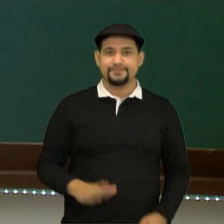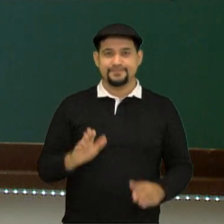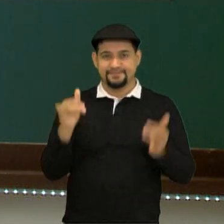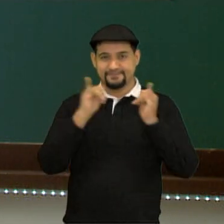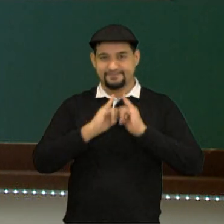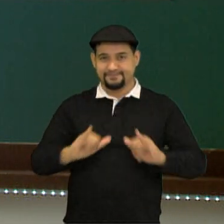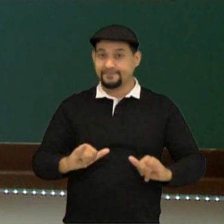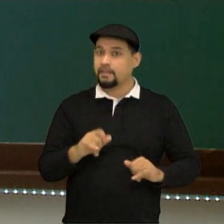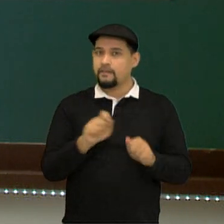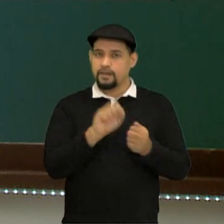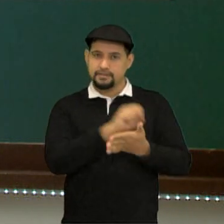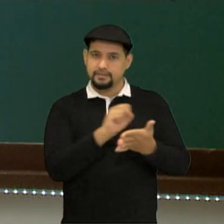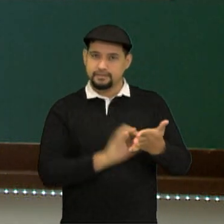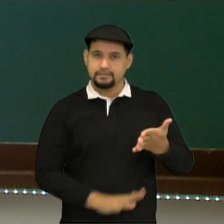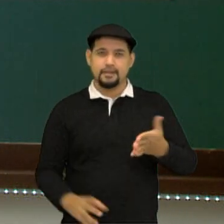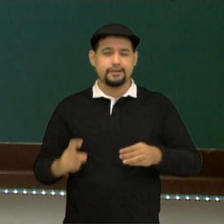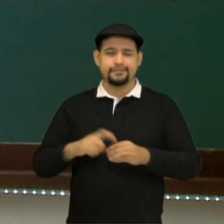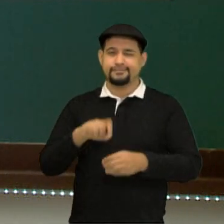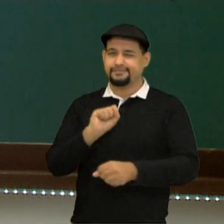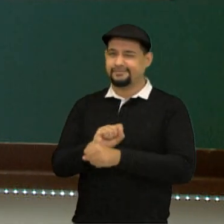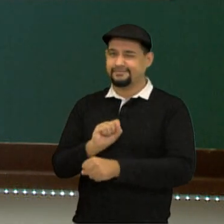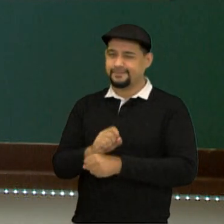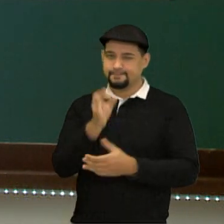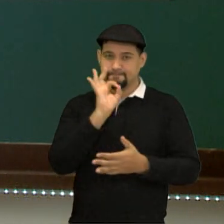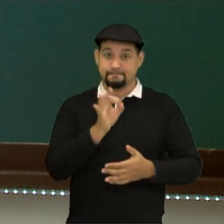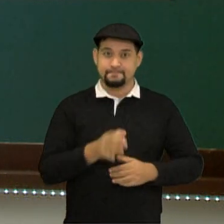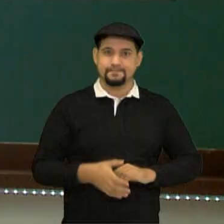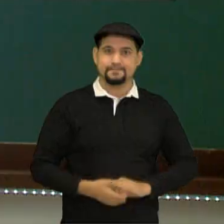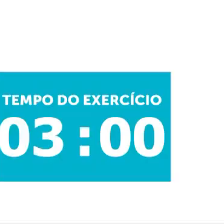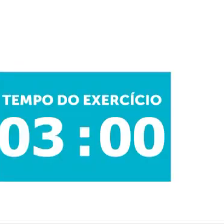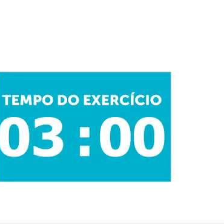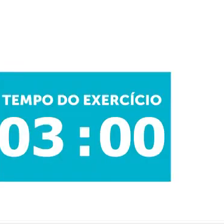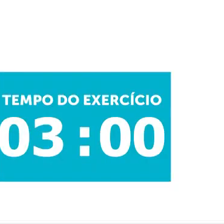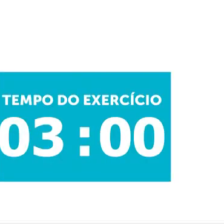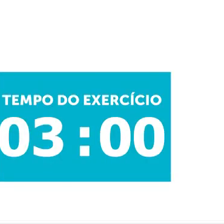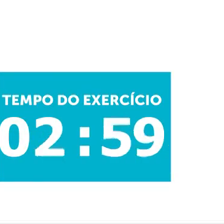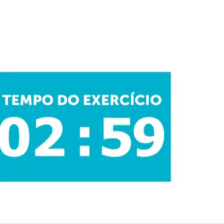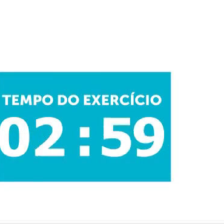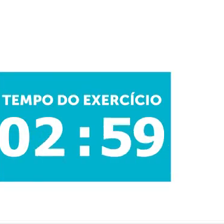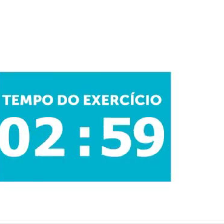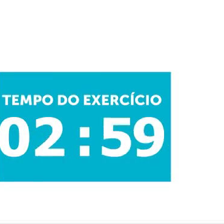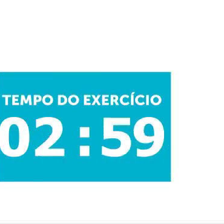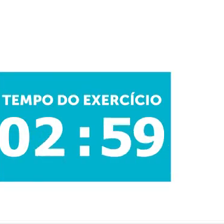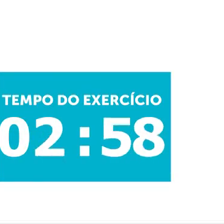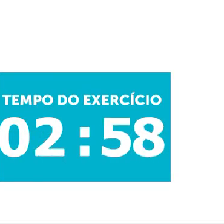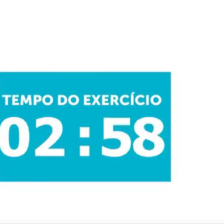dica? Resolve o exercício e já voltamos conferir.